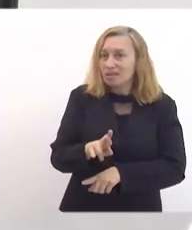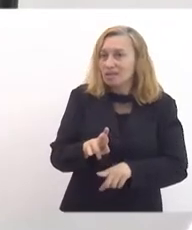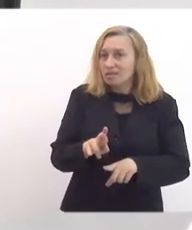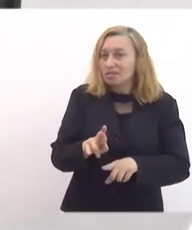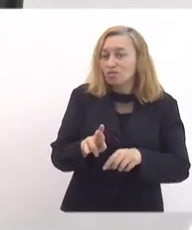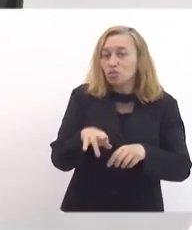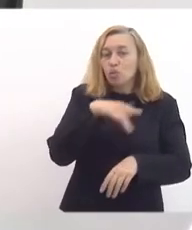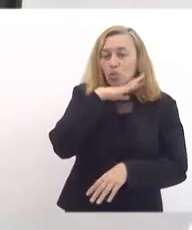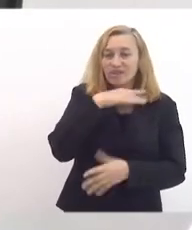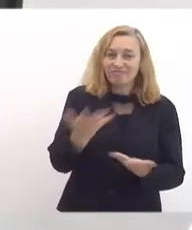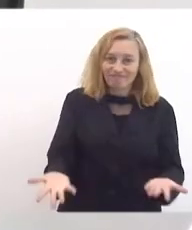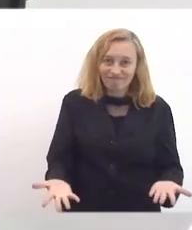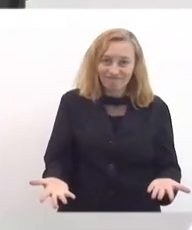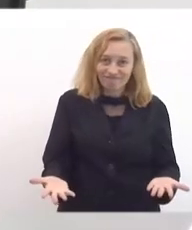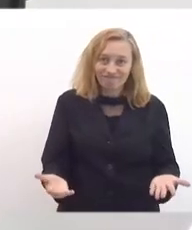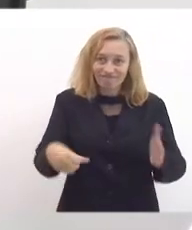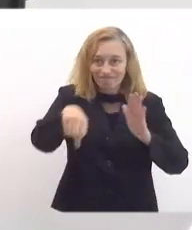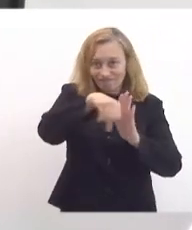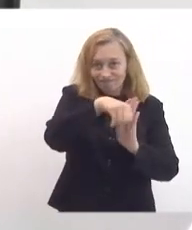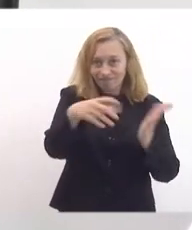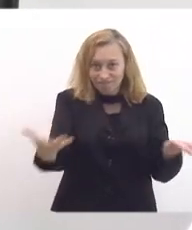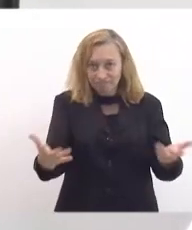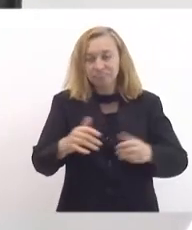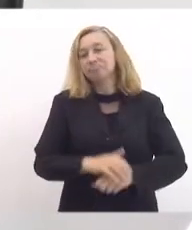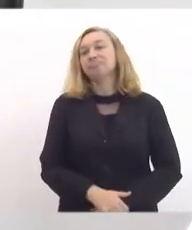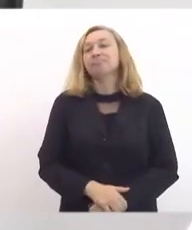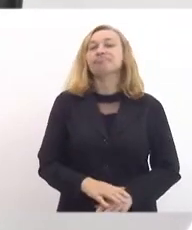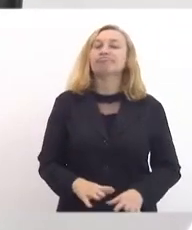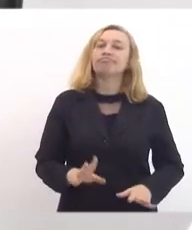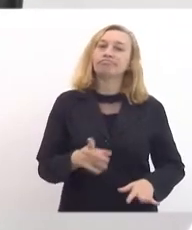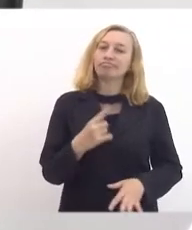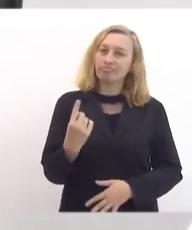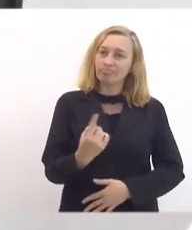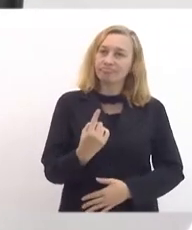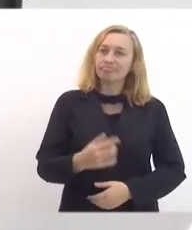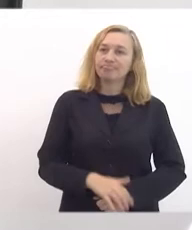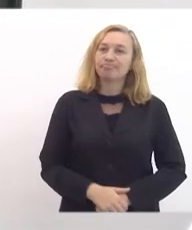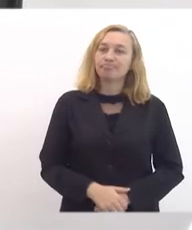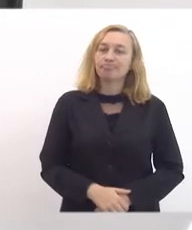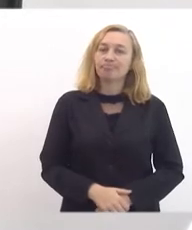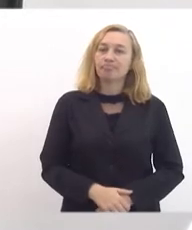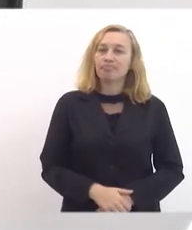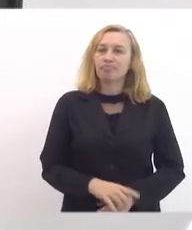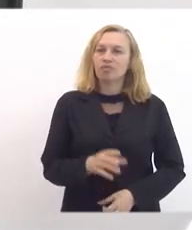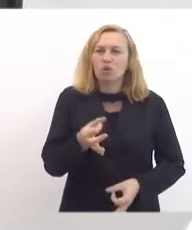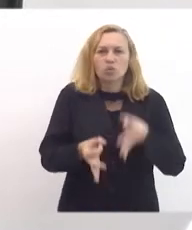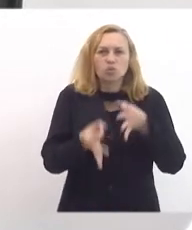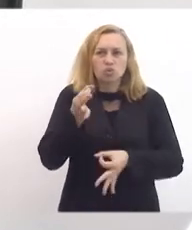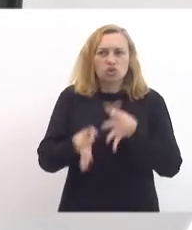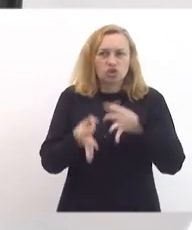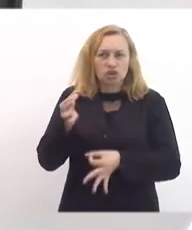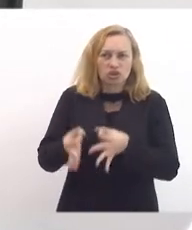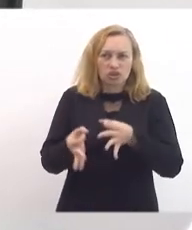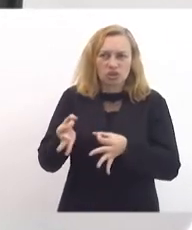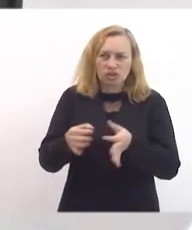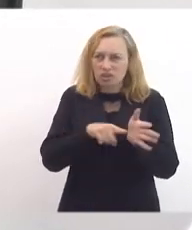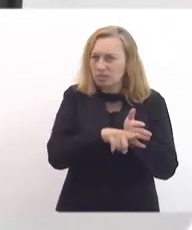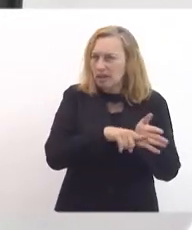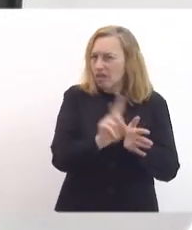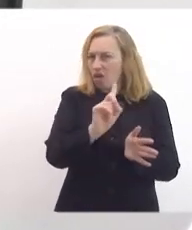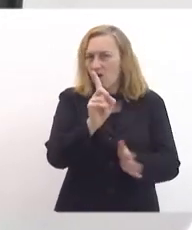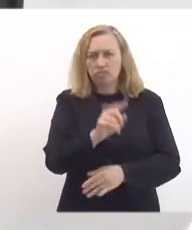o seu estado o ativos e canto nós não cabe ao judiciário as exame mesmo